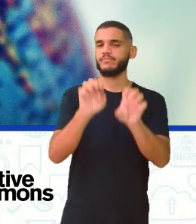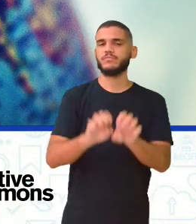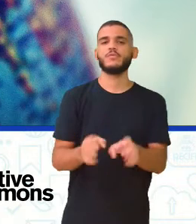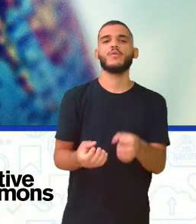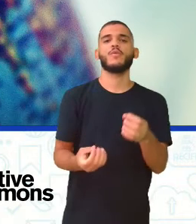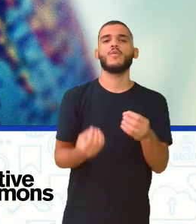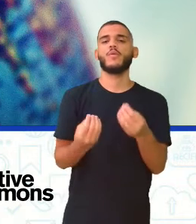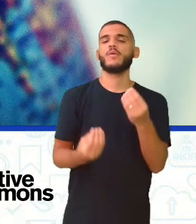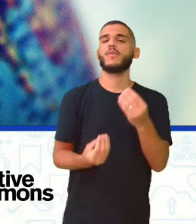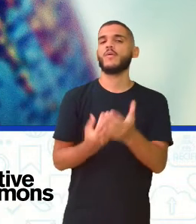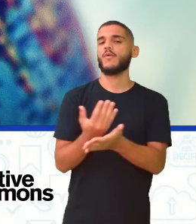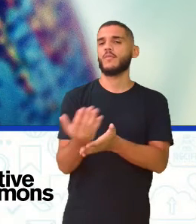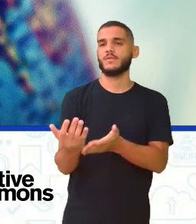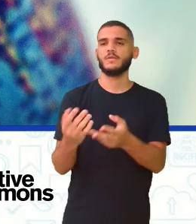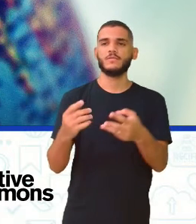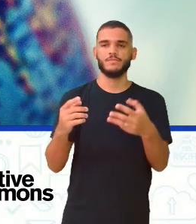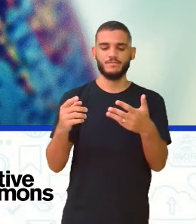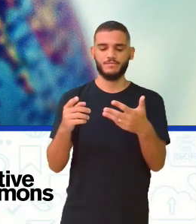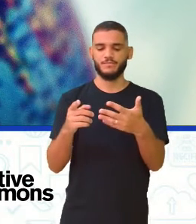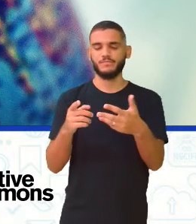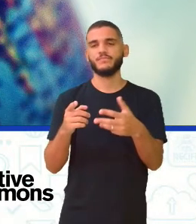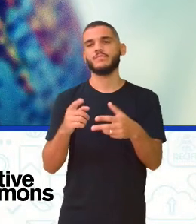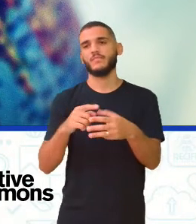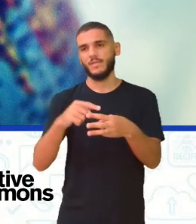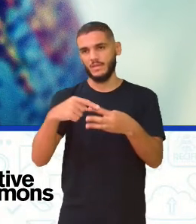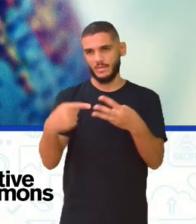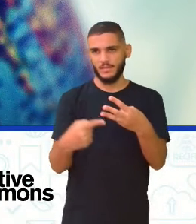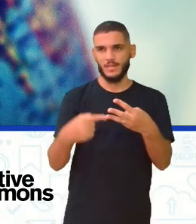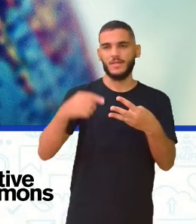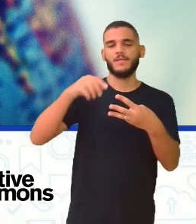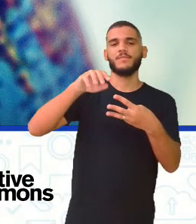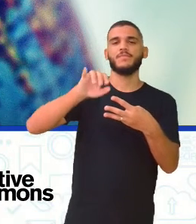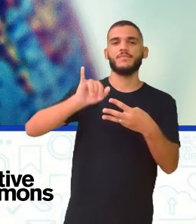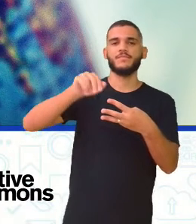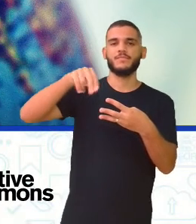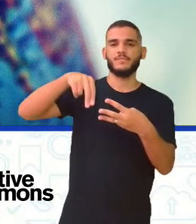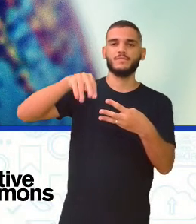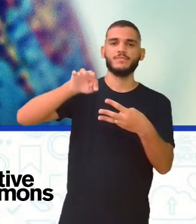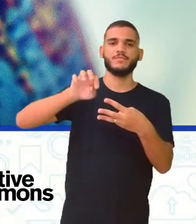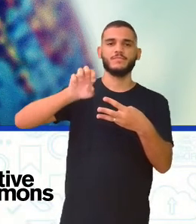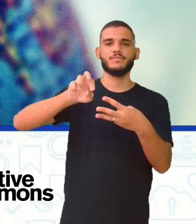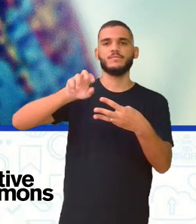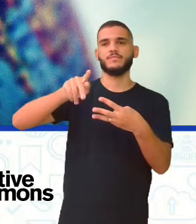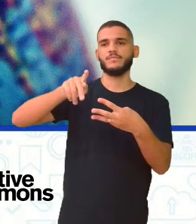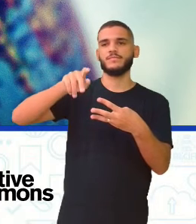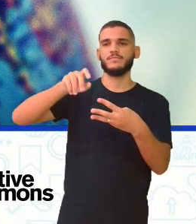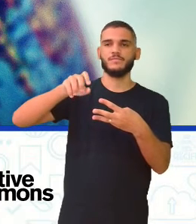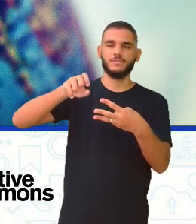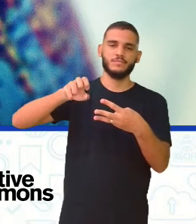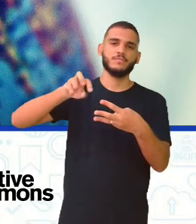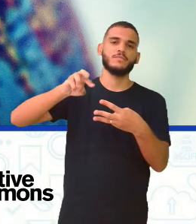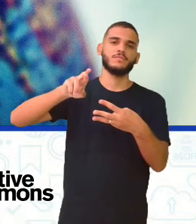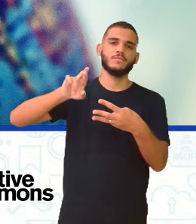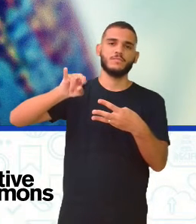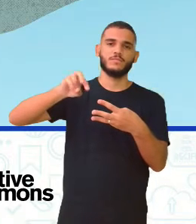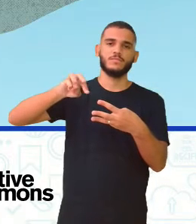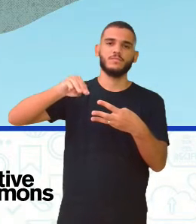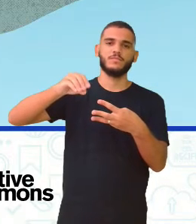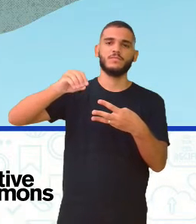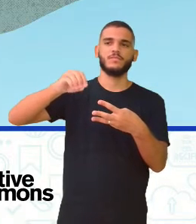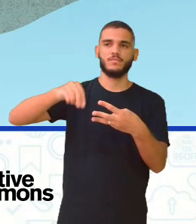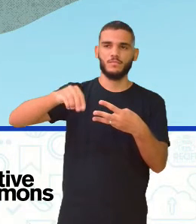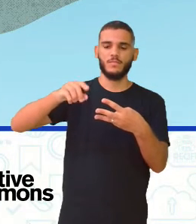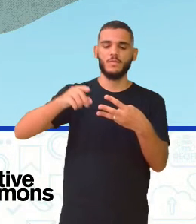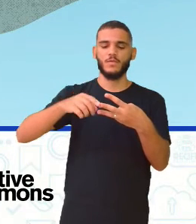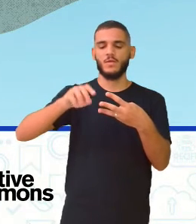Então nós temos o que? O intemperismo, a erosão e a sedimentação. Vamos